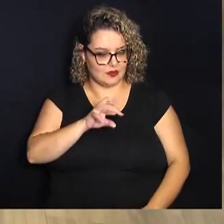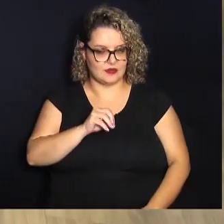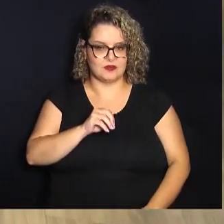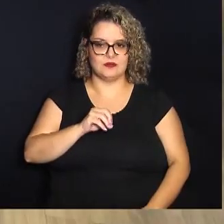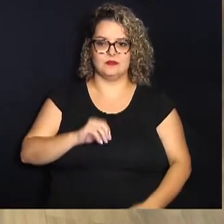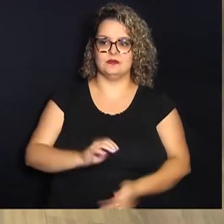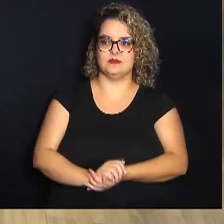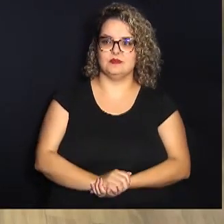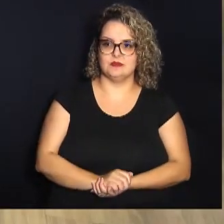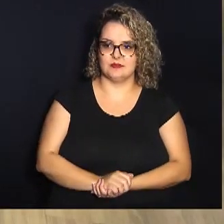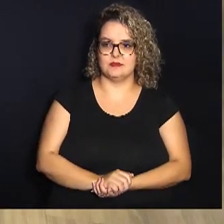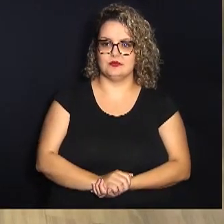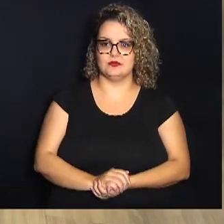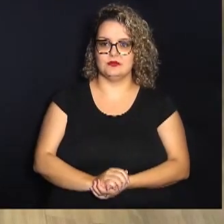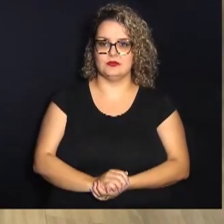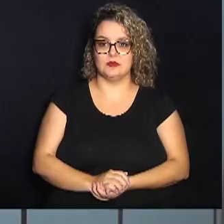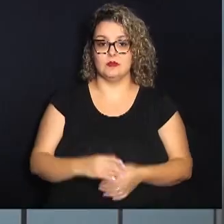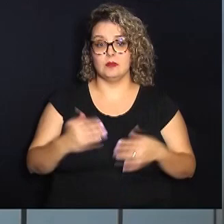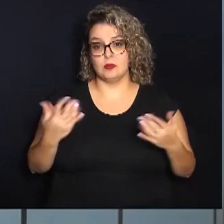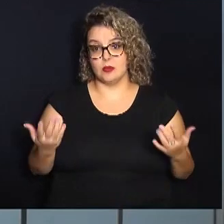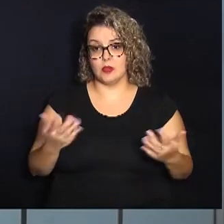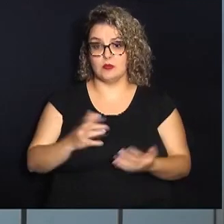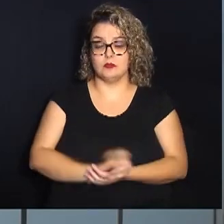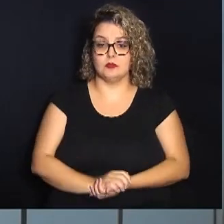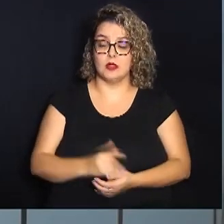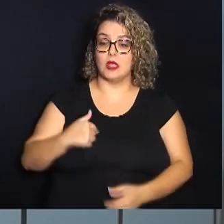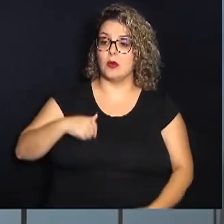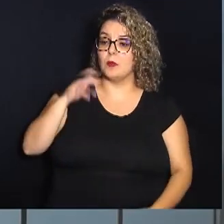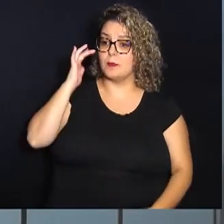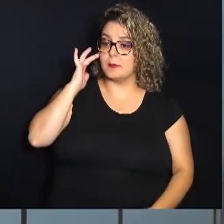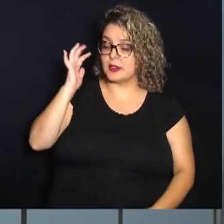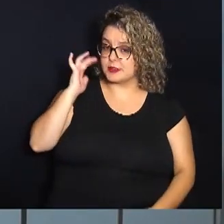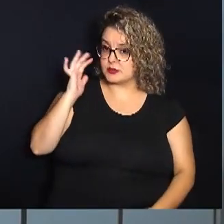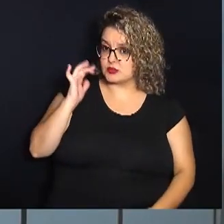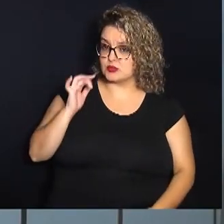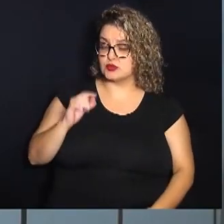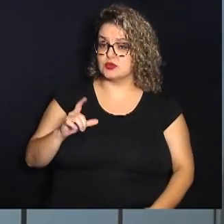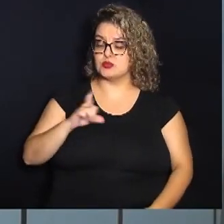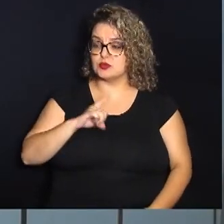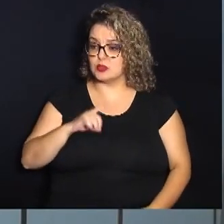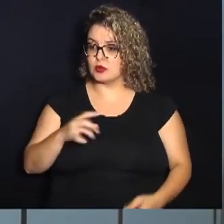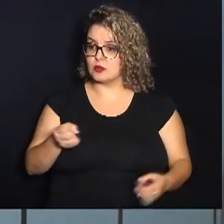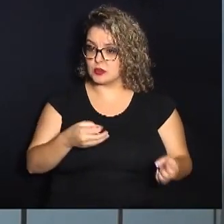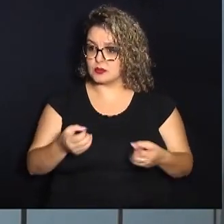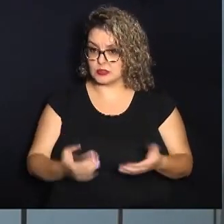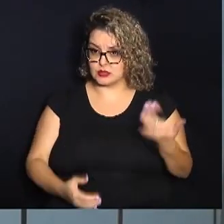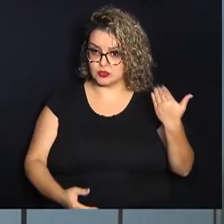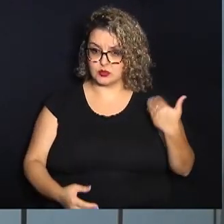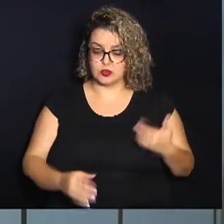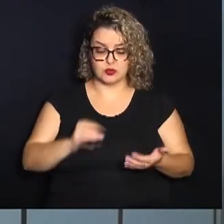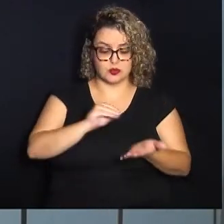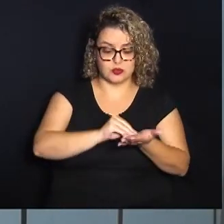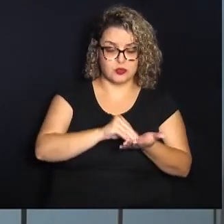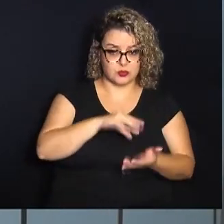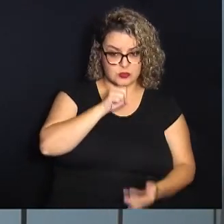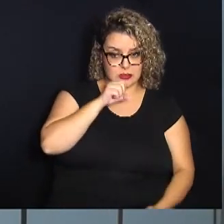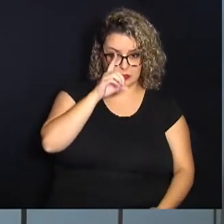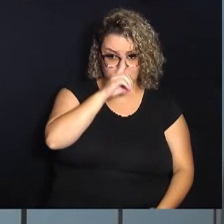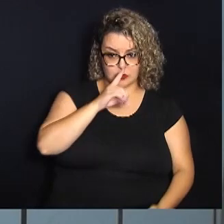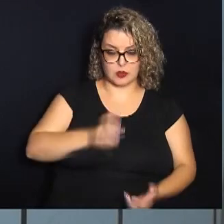Devisa. Eu penso o seguinte, nós tivemos recentemente, no último final de semana,